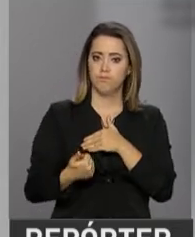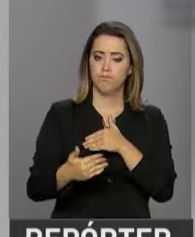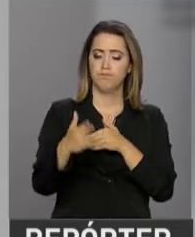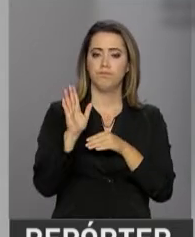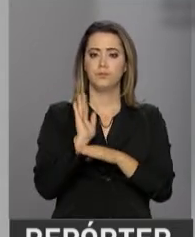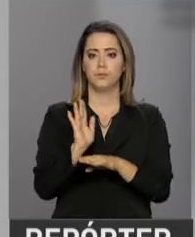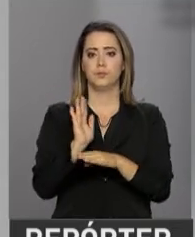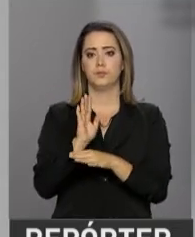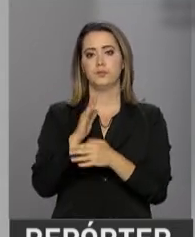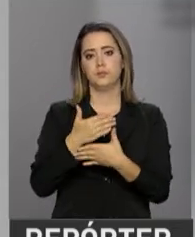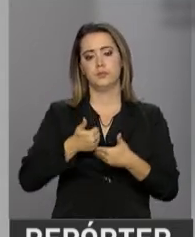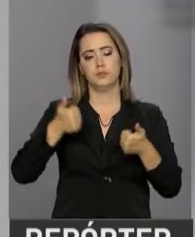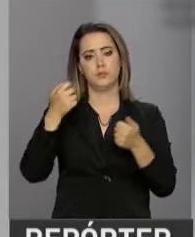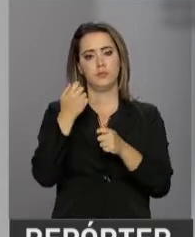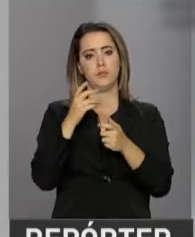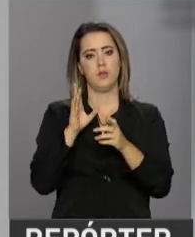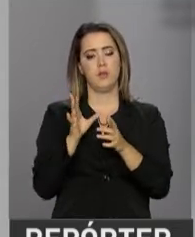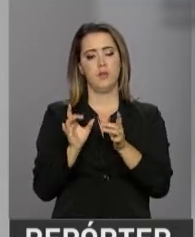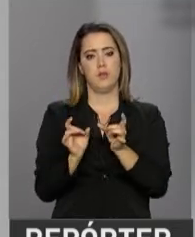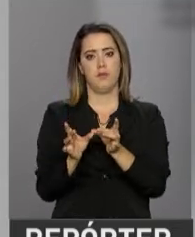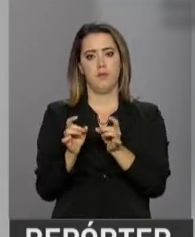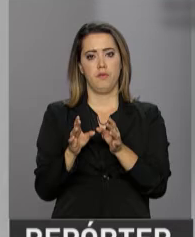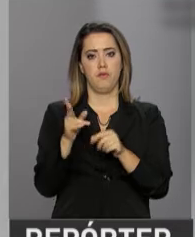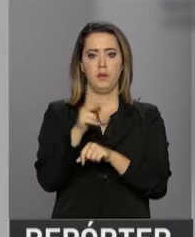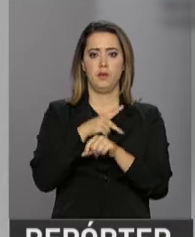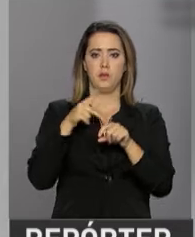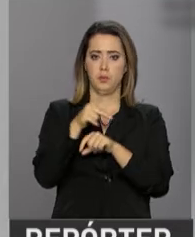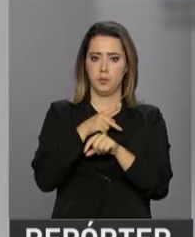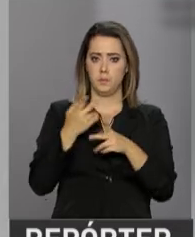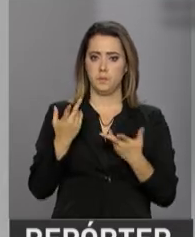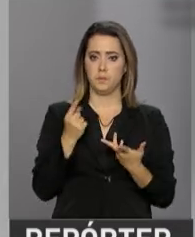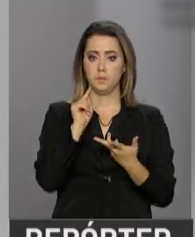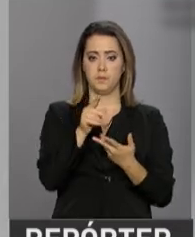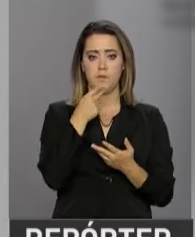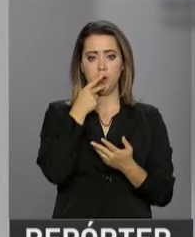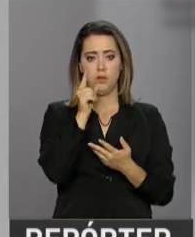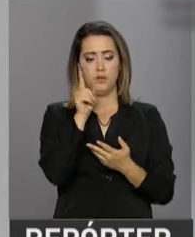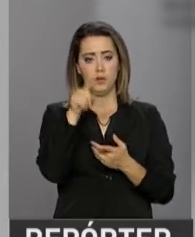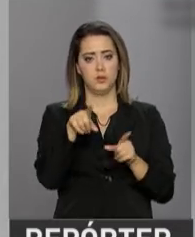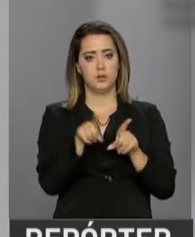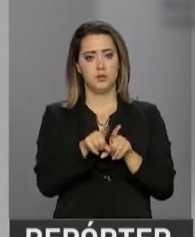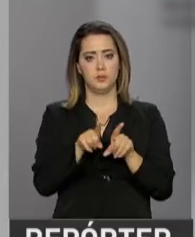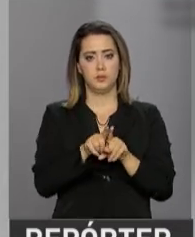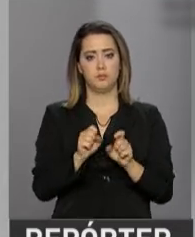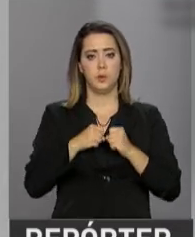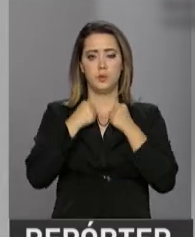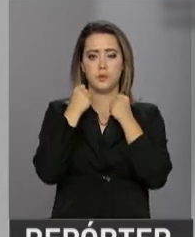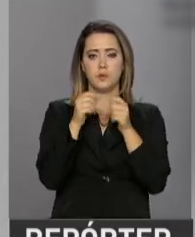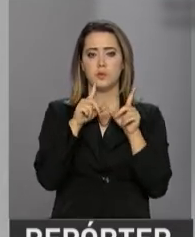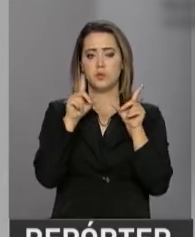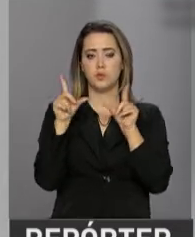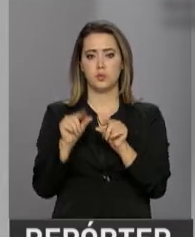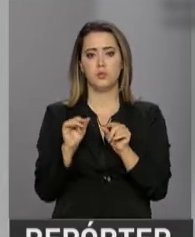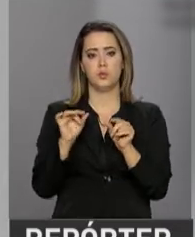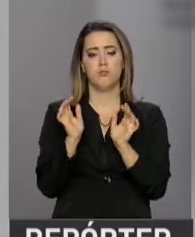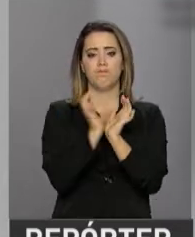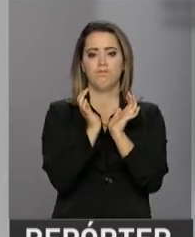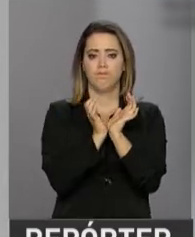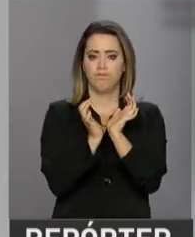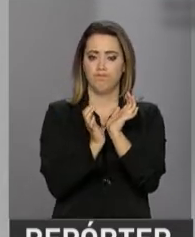e que vão ajudar a melhorar a competitividade do país ele destacou ainda os esforços para diminuir a burocracia